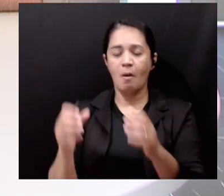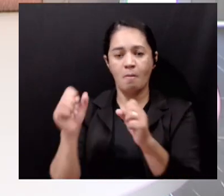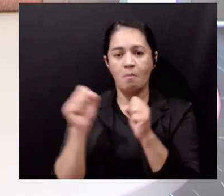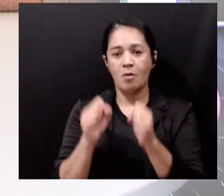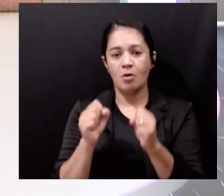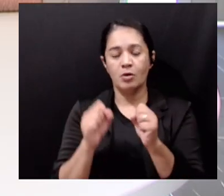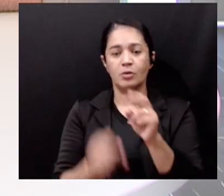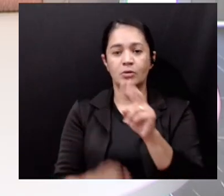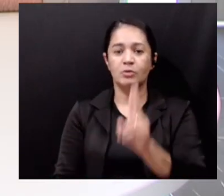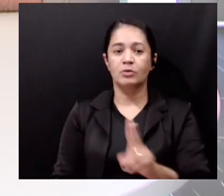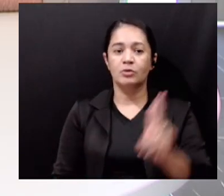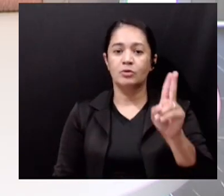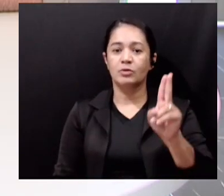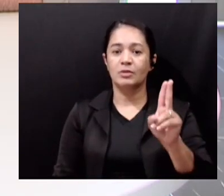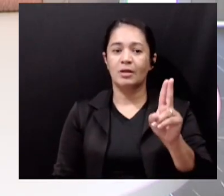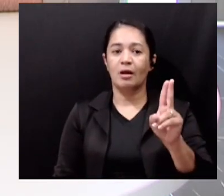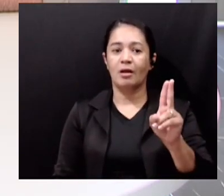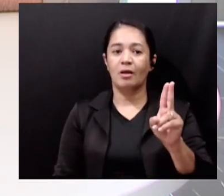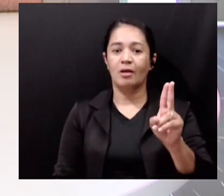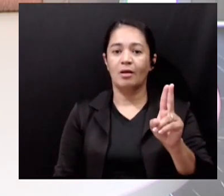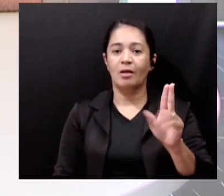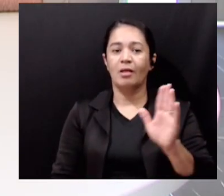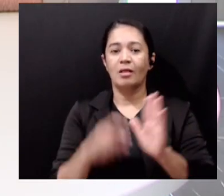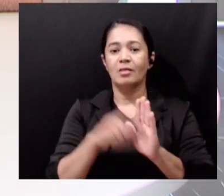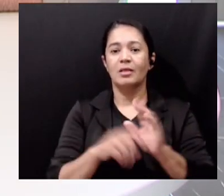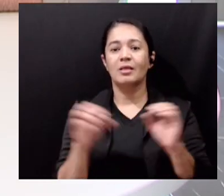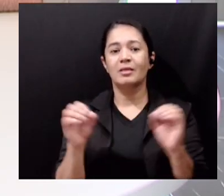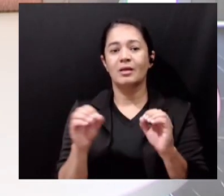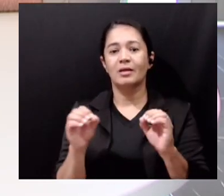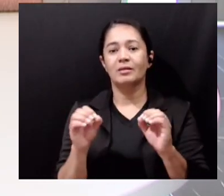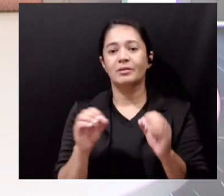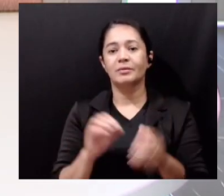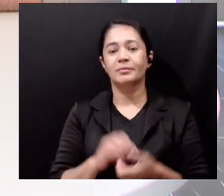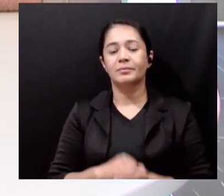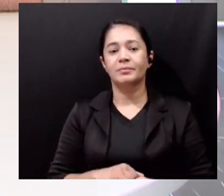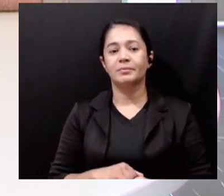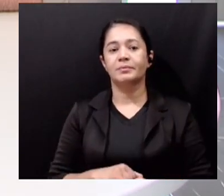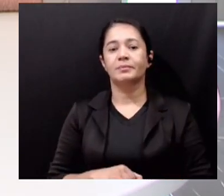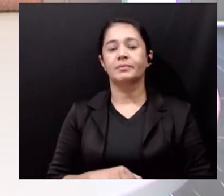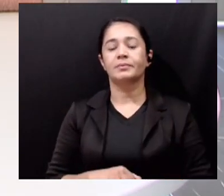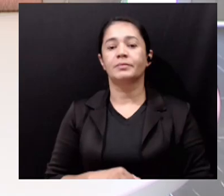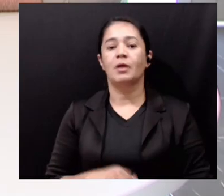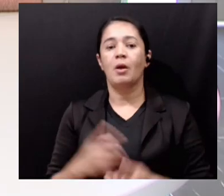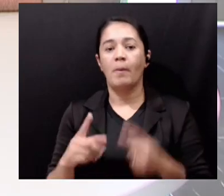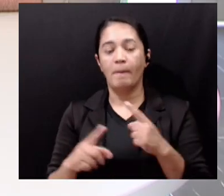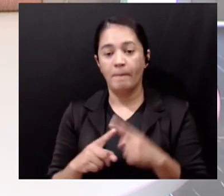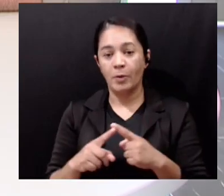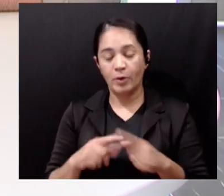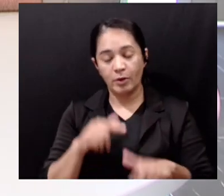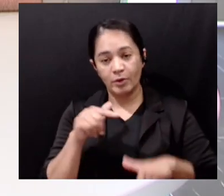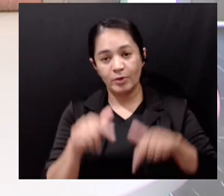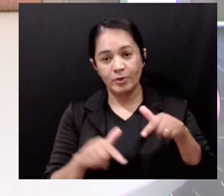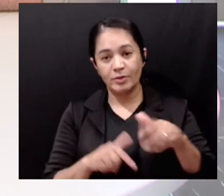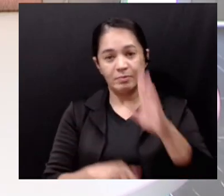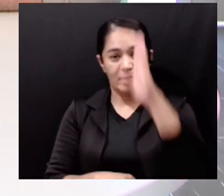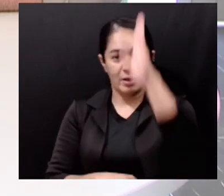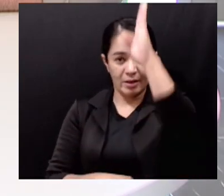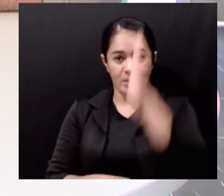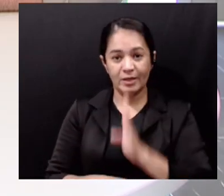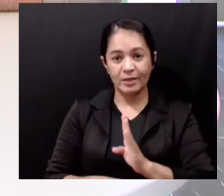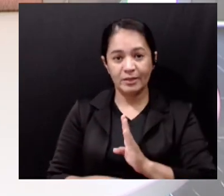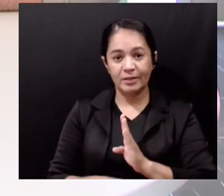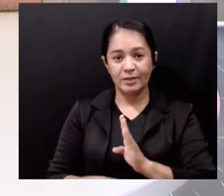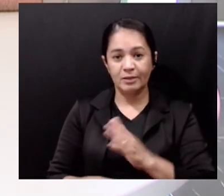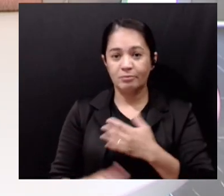sem tarifas e teria suas necessidades perfeitamente atendidas. Porque os serviços essenciais gratuitos oferecidos são tanto para